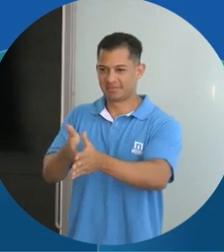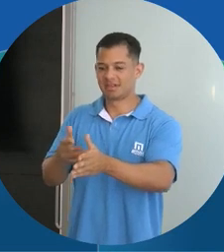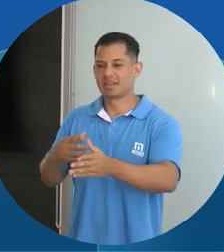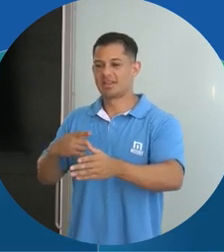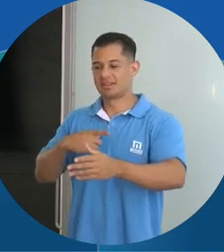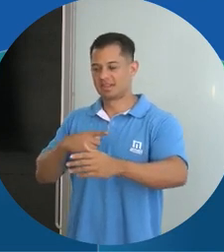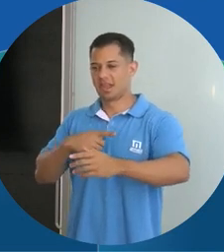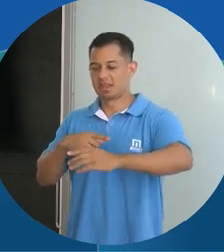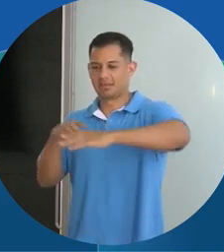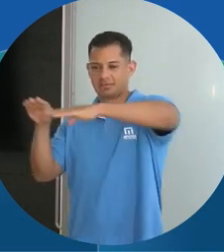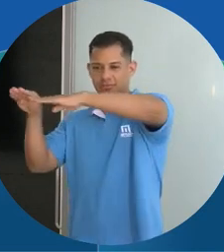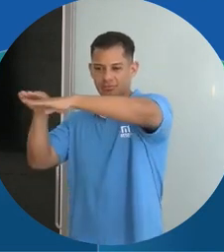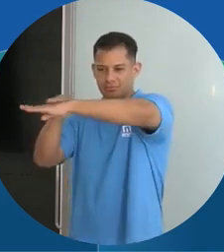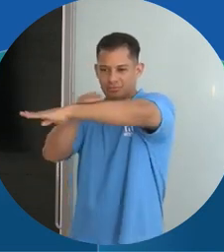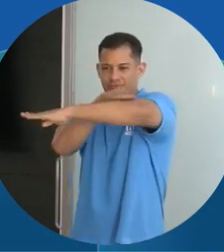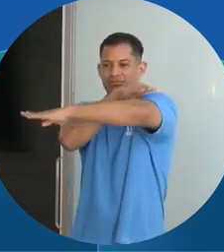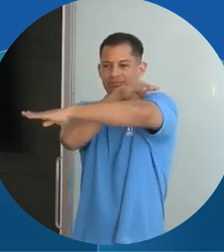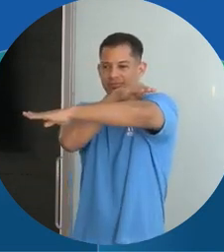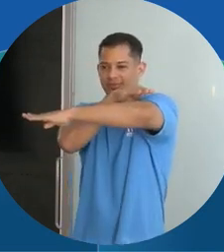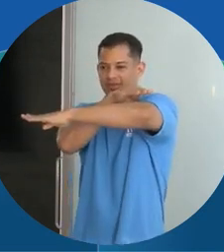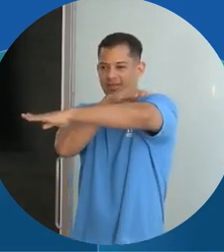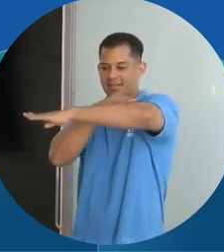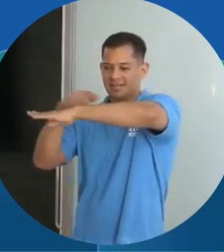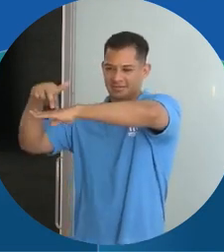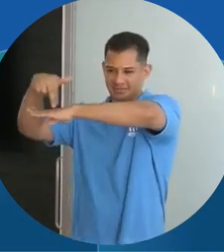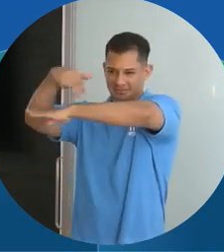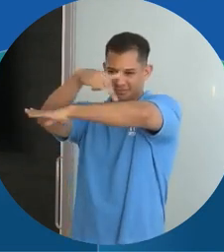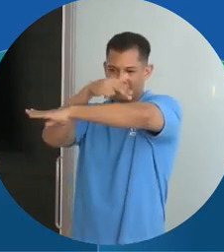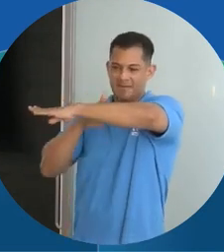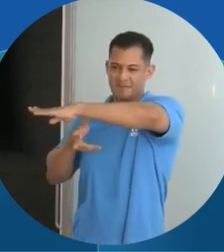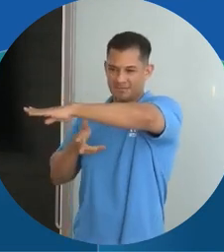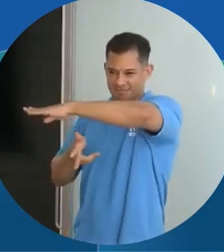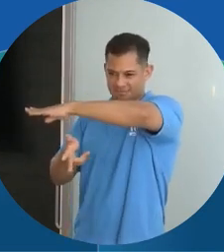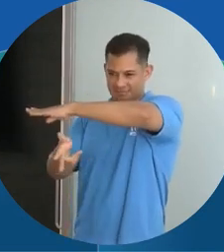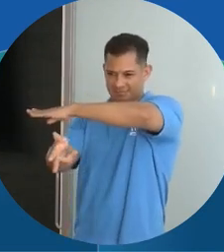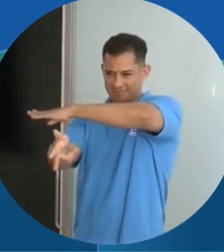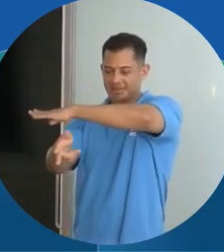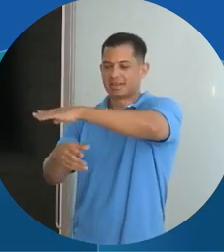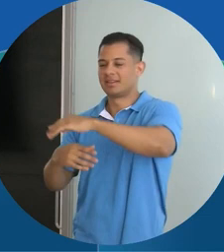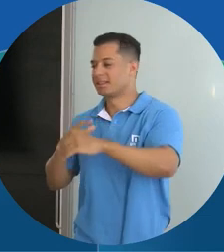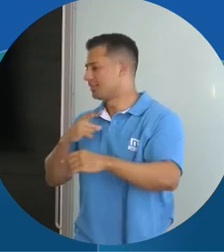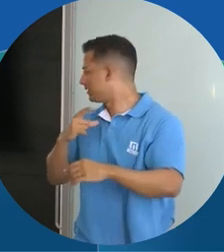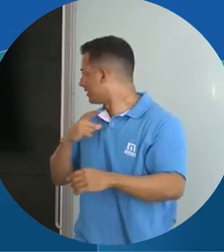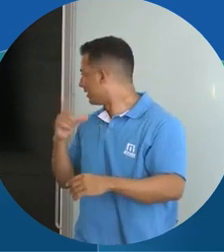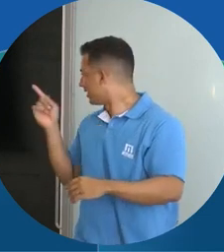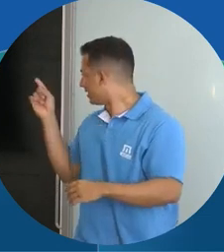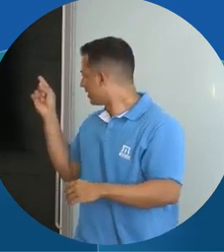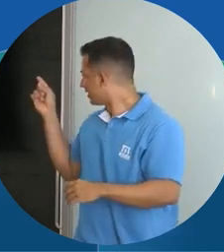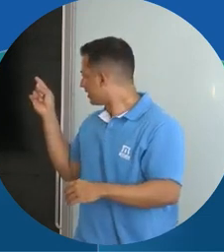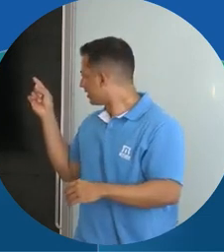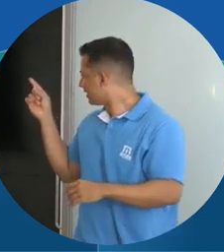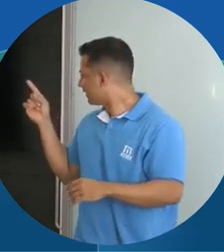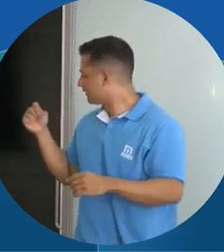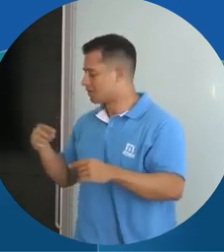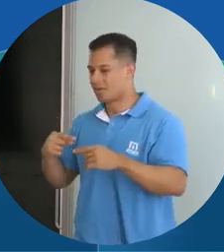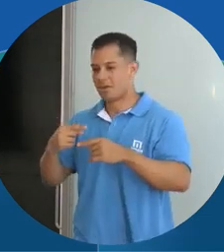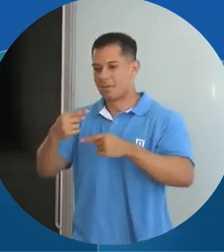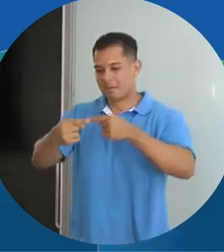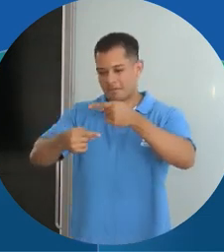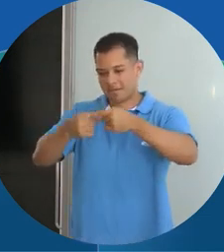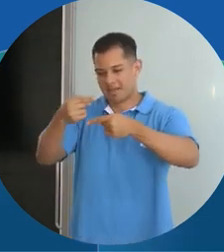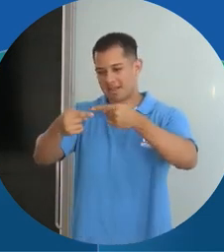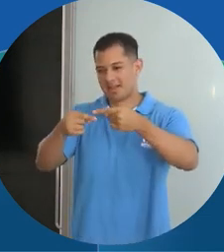em que a gente pode observar nessa planta aqui, a gente tem pilares circulares fazendo